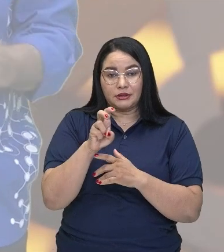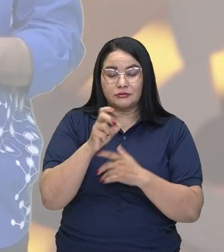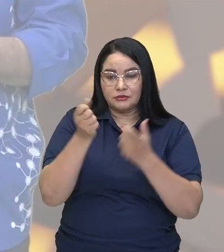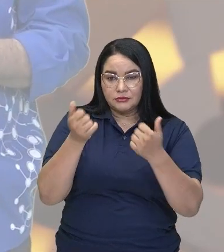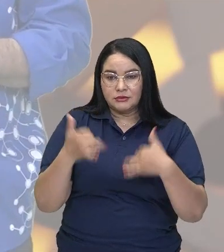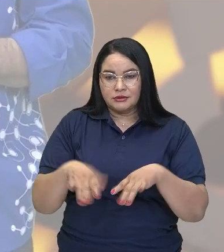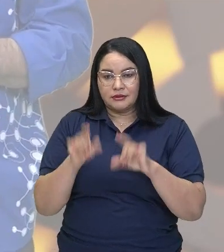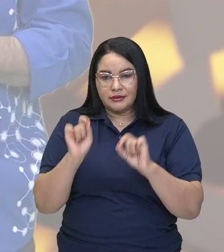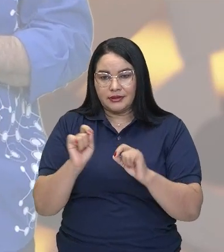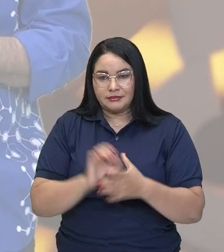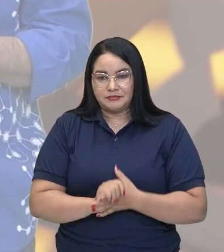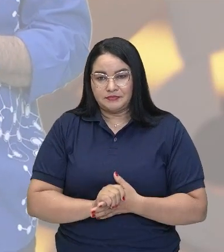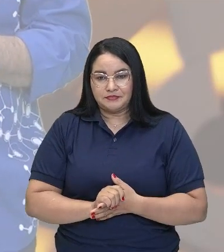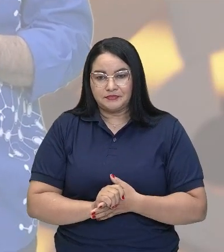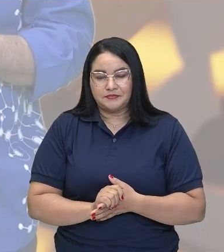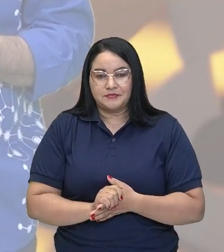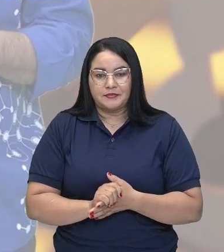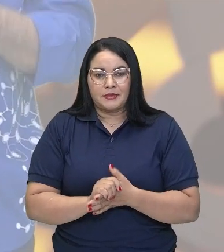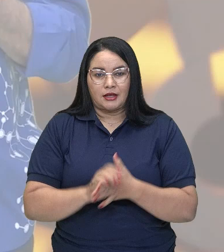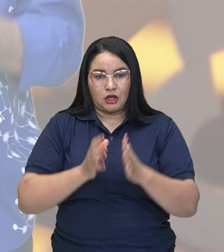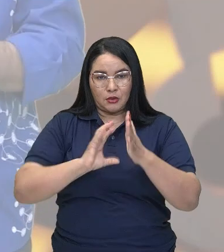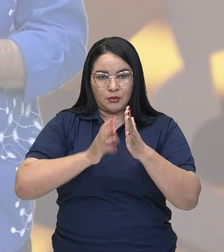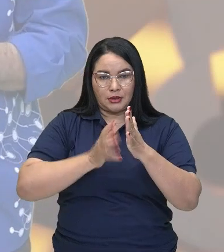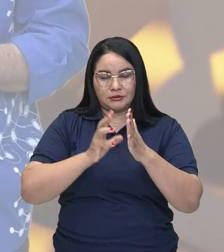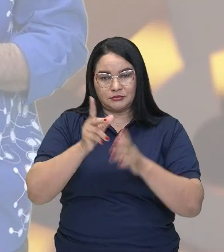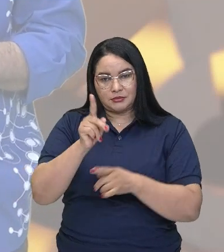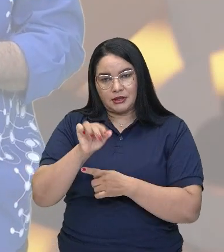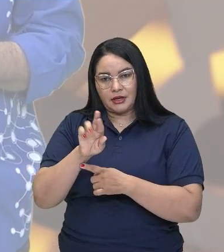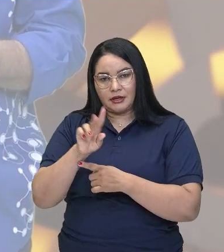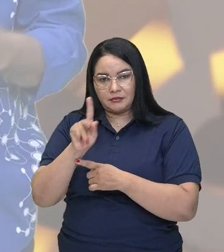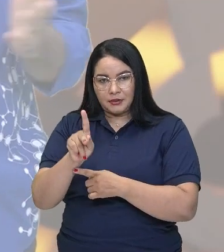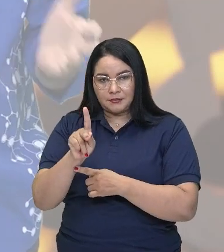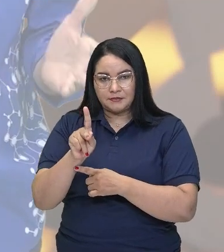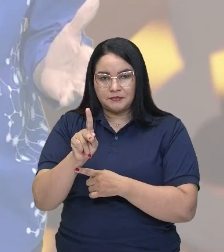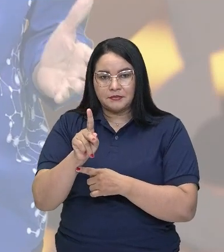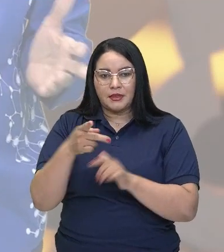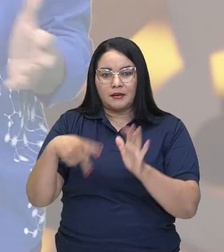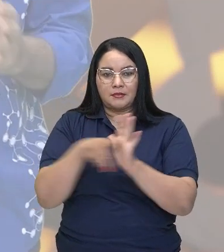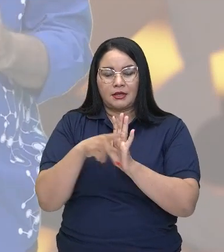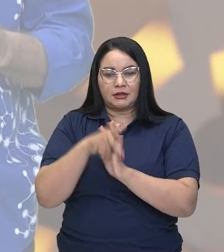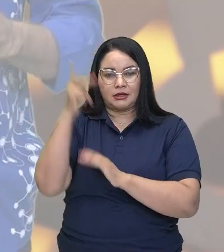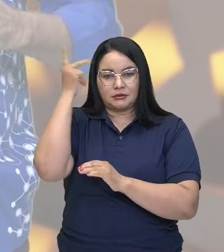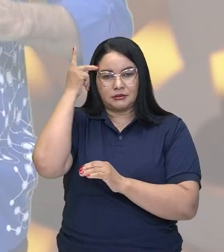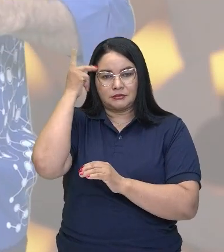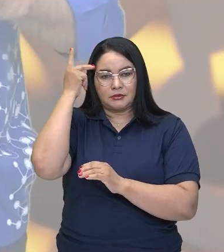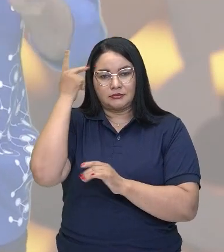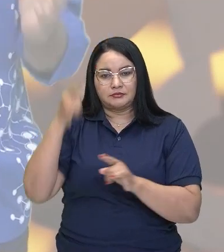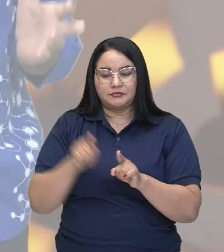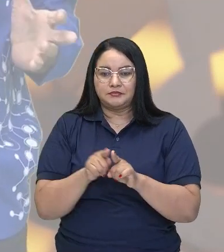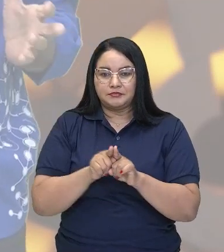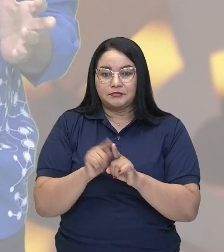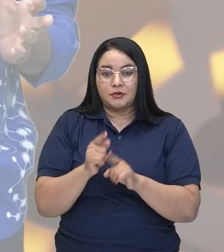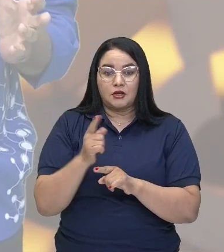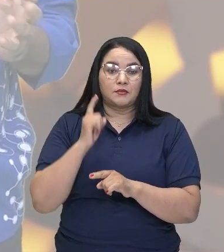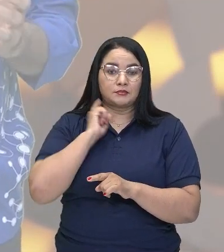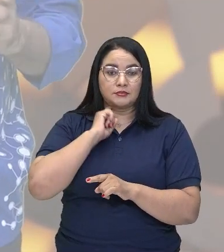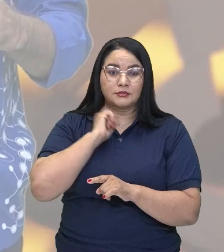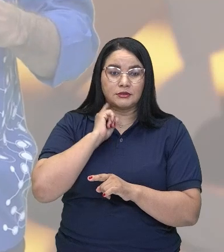Partido Republicano Paulista e o Partido Republicano Mineiro, que dominavam,